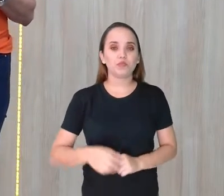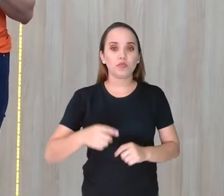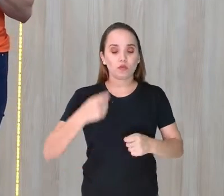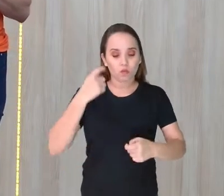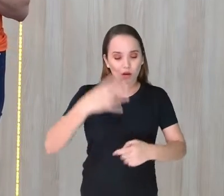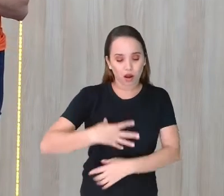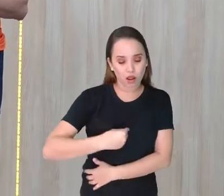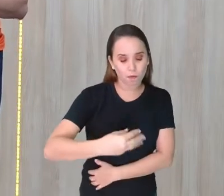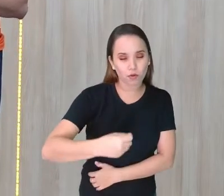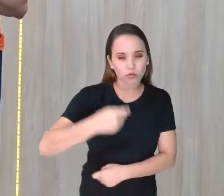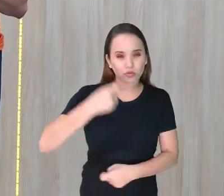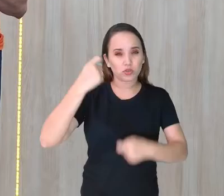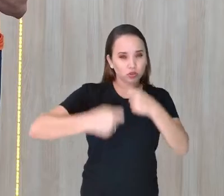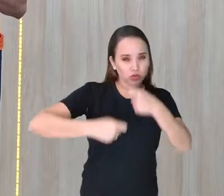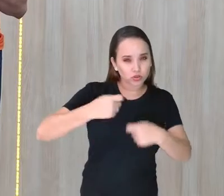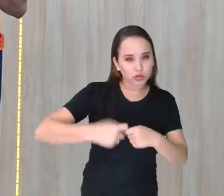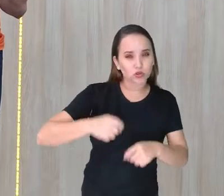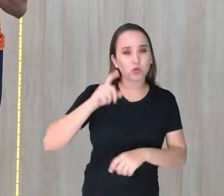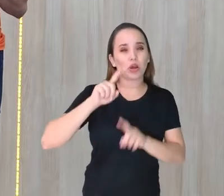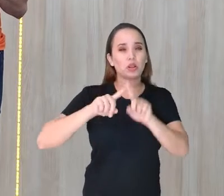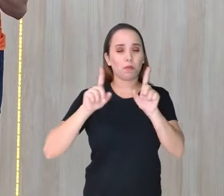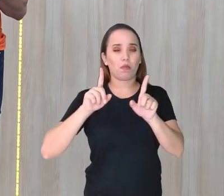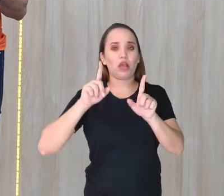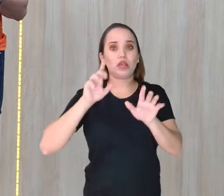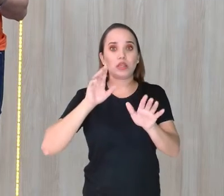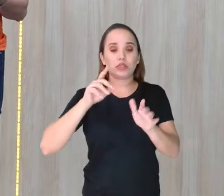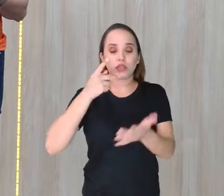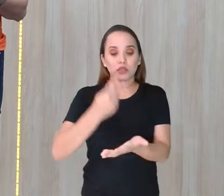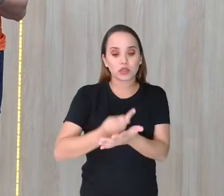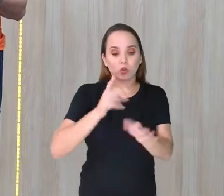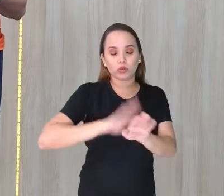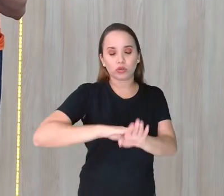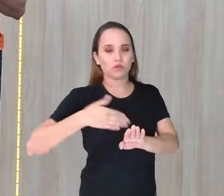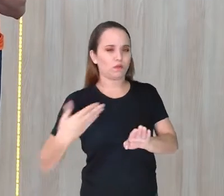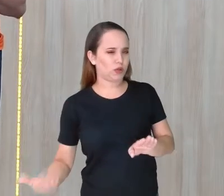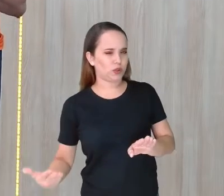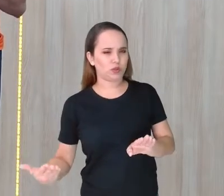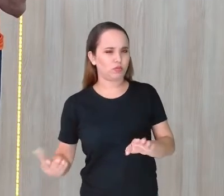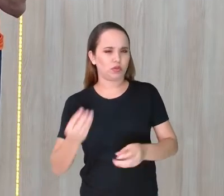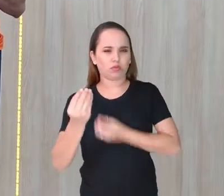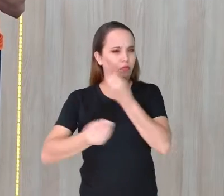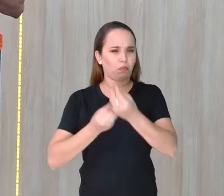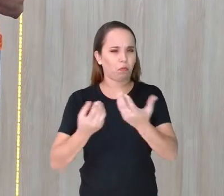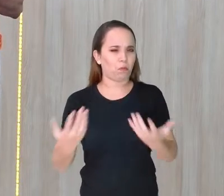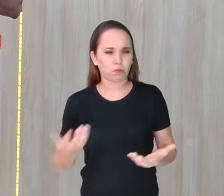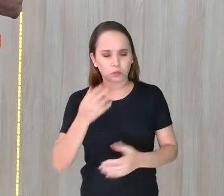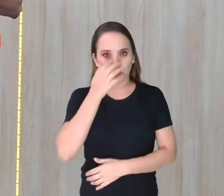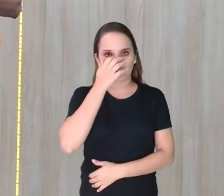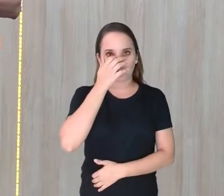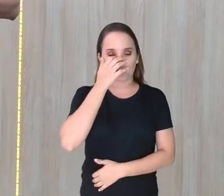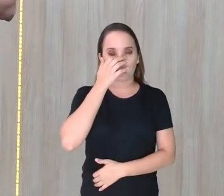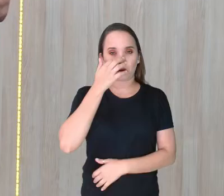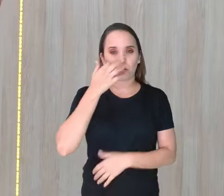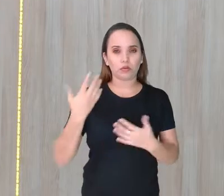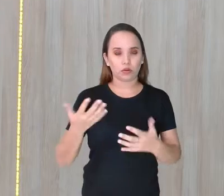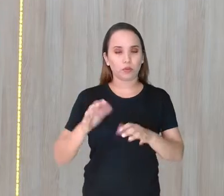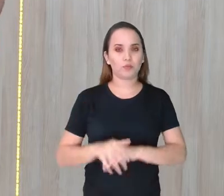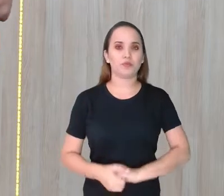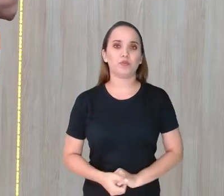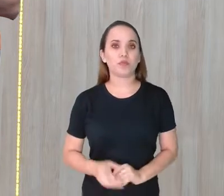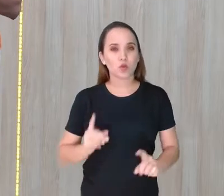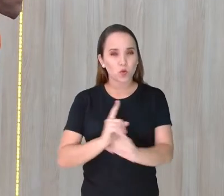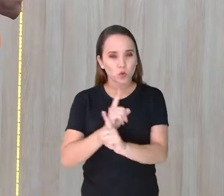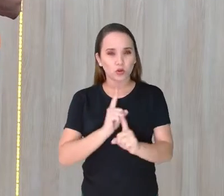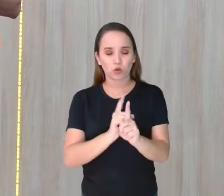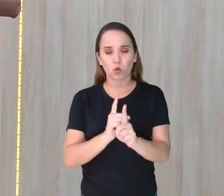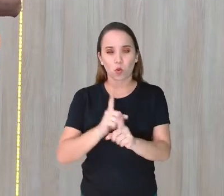sexuada, mas ocorre de forma externa. Então, como é que isso acontece? Então, esse encontro entre